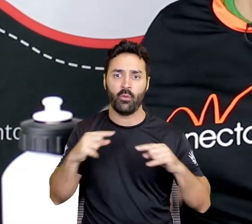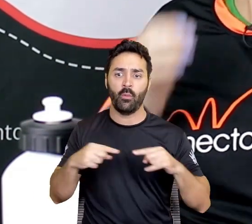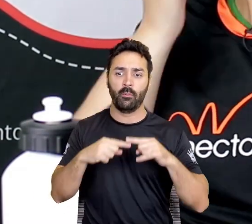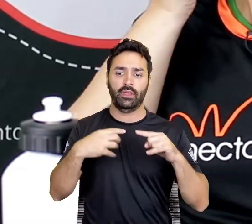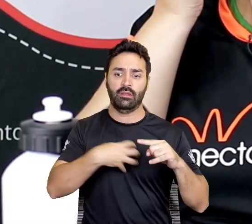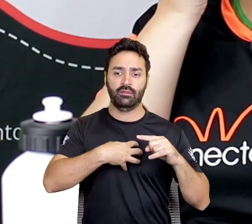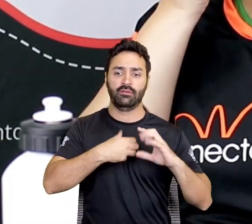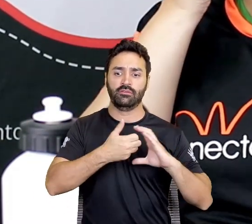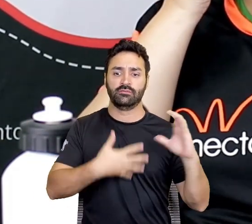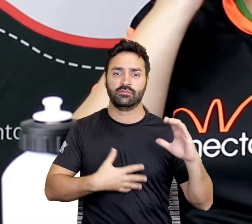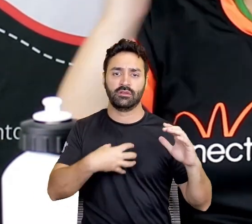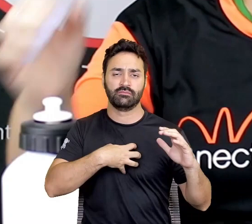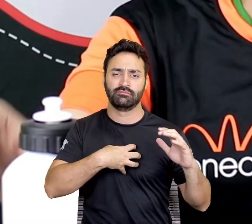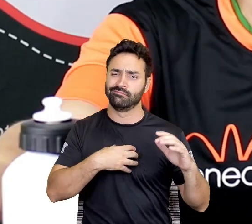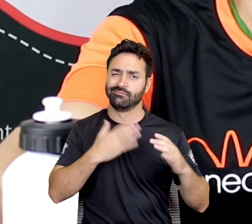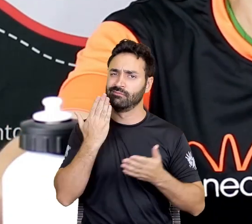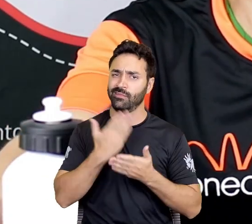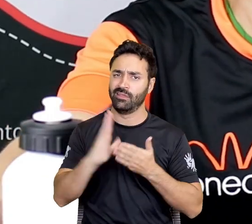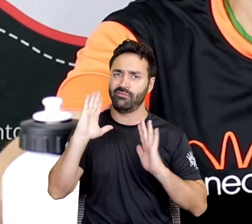Beleza?